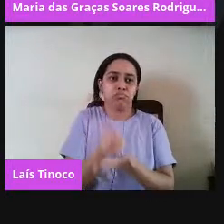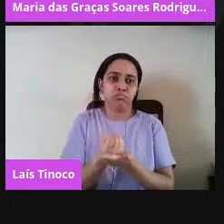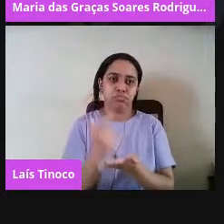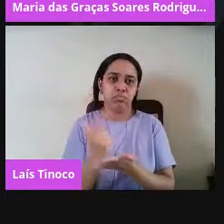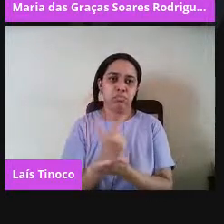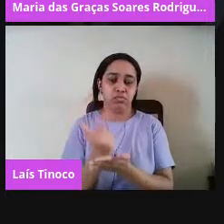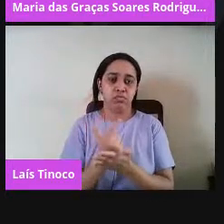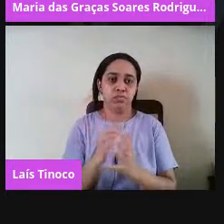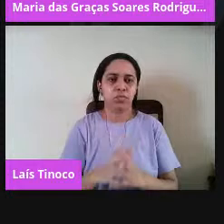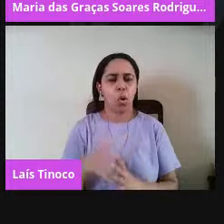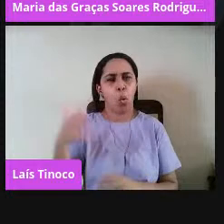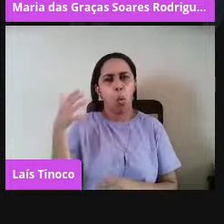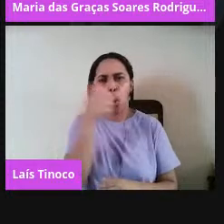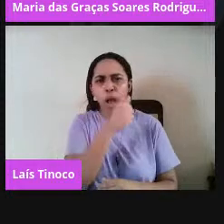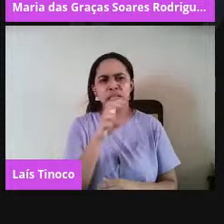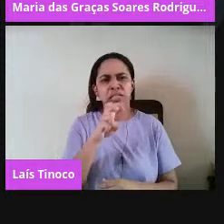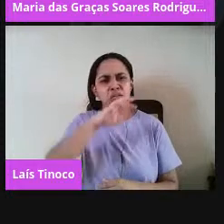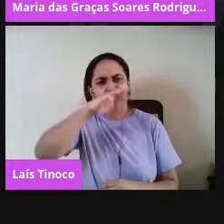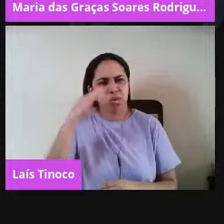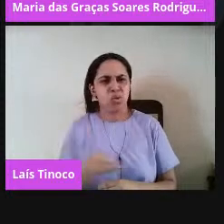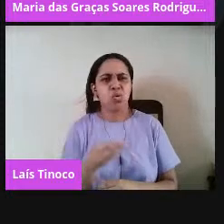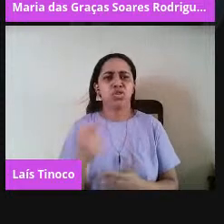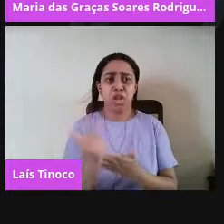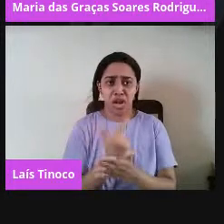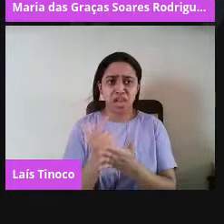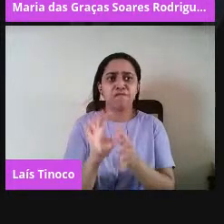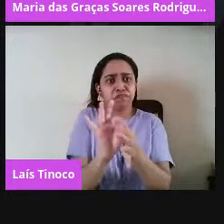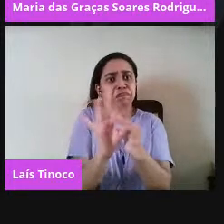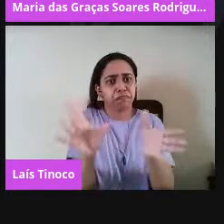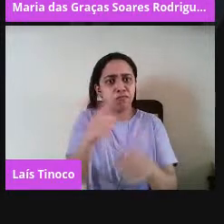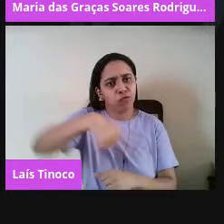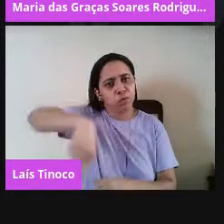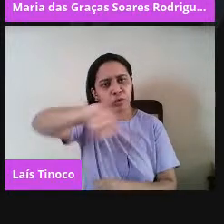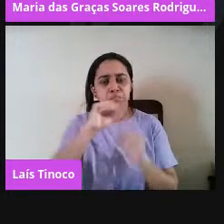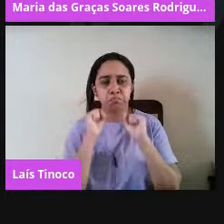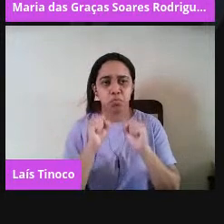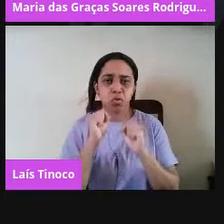Tem quase 5 milhões de livros lá disponibilizados.